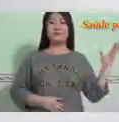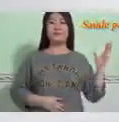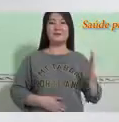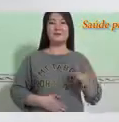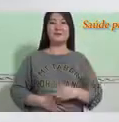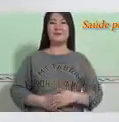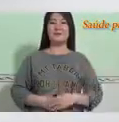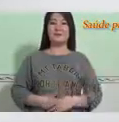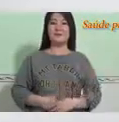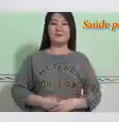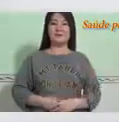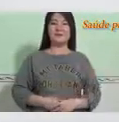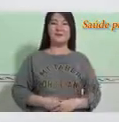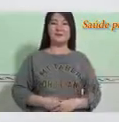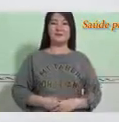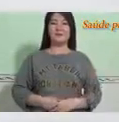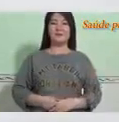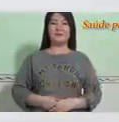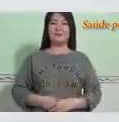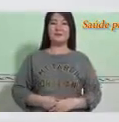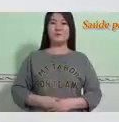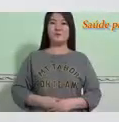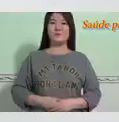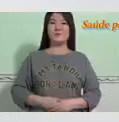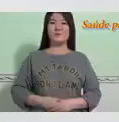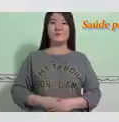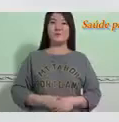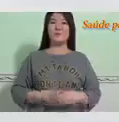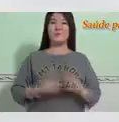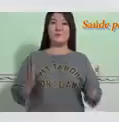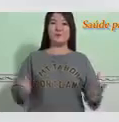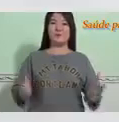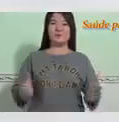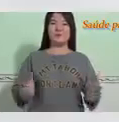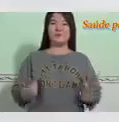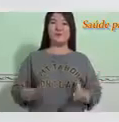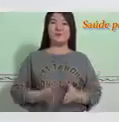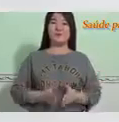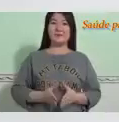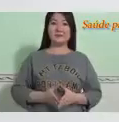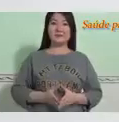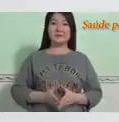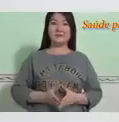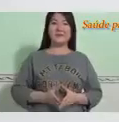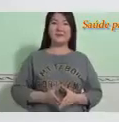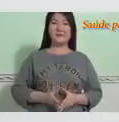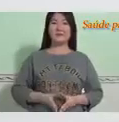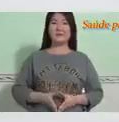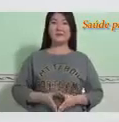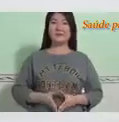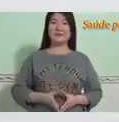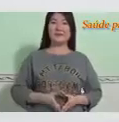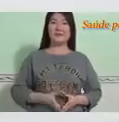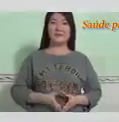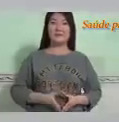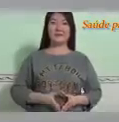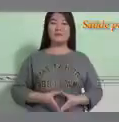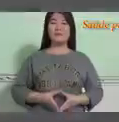Os pesquisadores também afirmam que a estrutura e as características do COVID-19 são semelhantes às